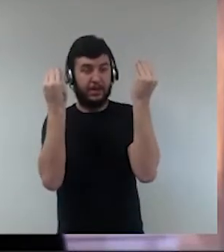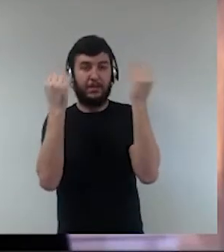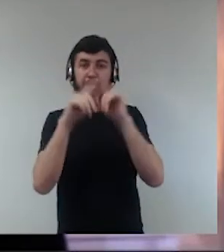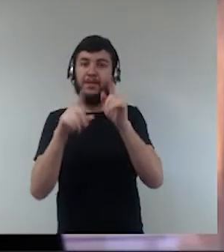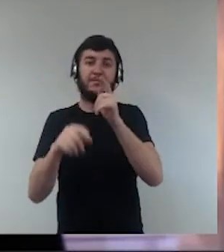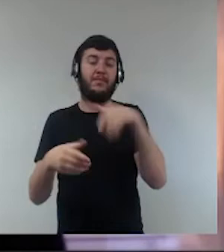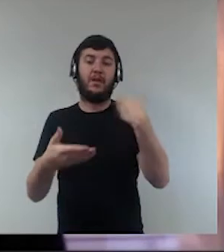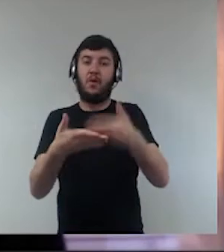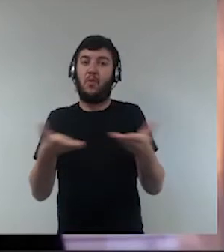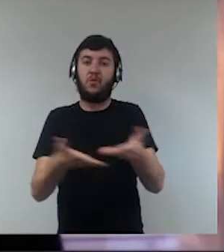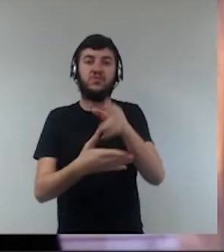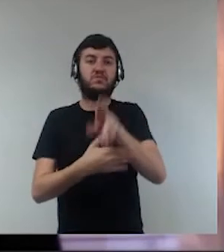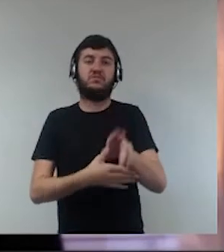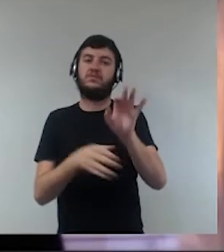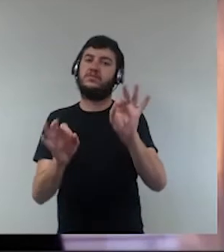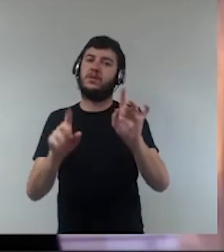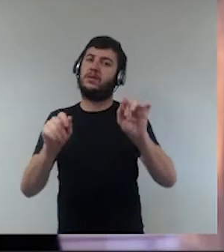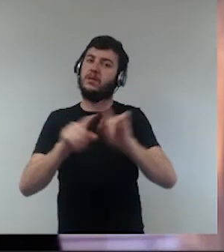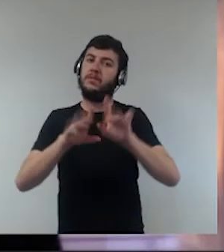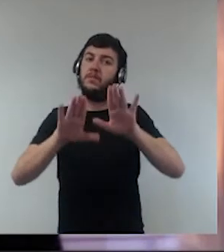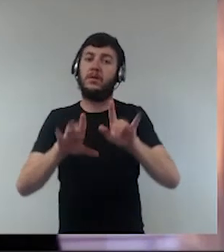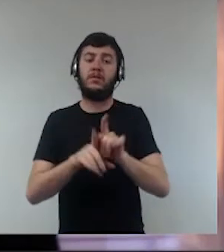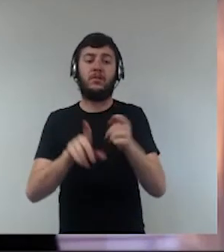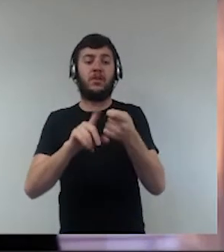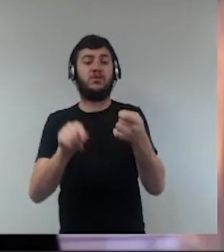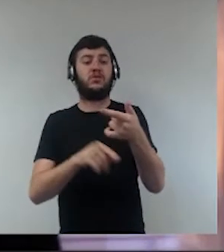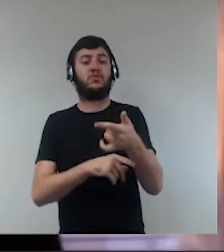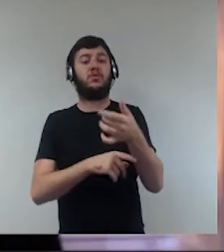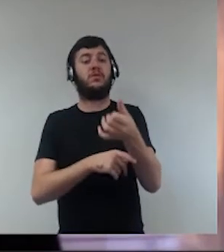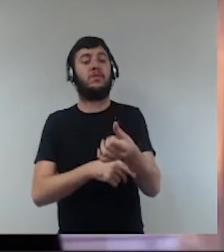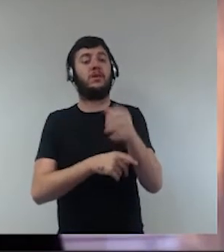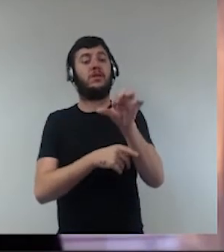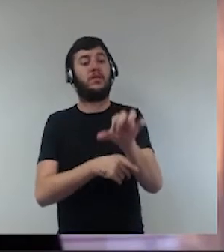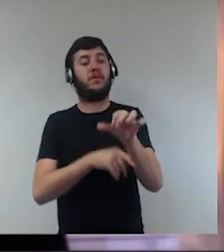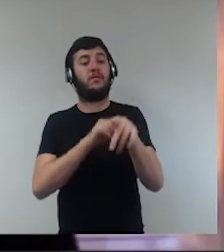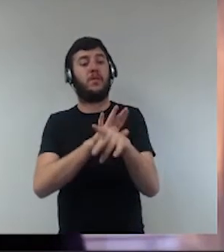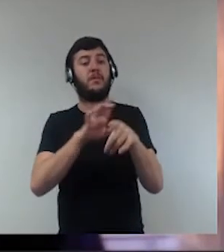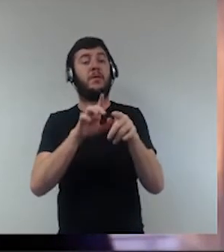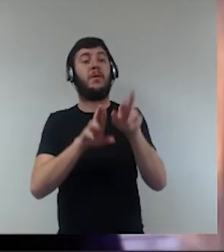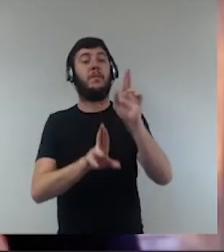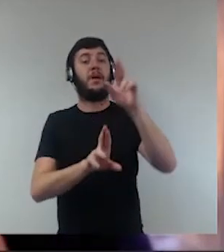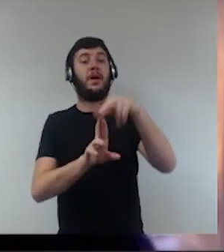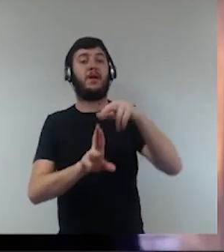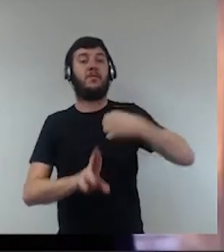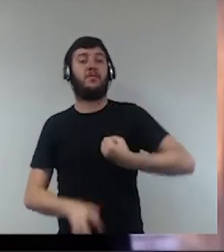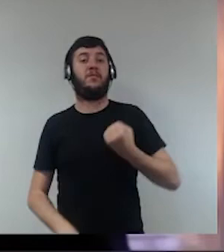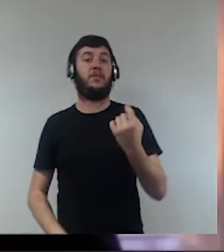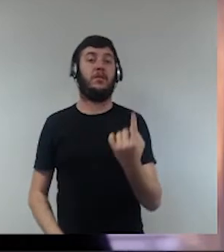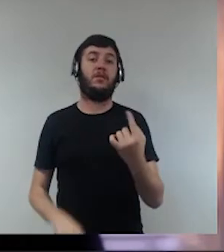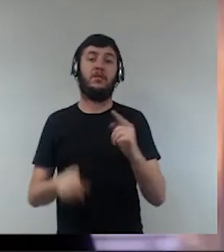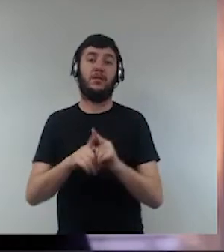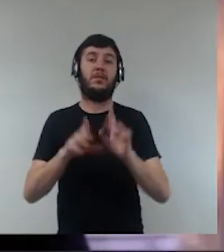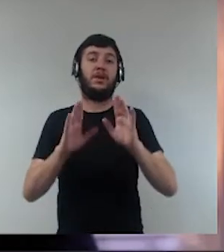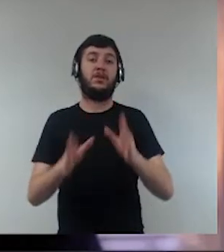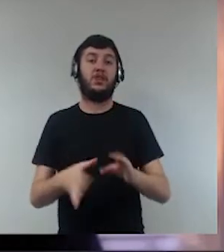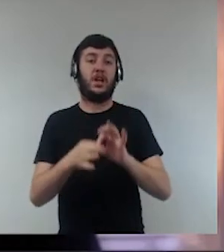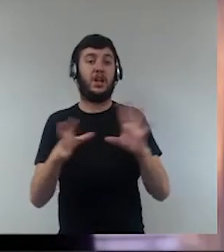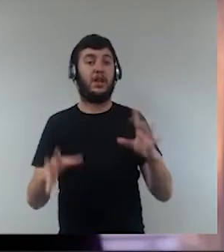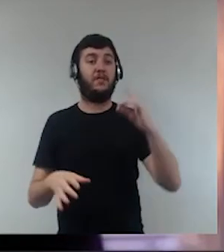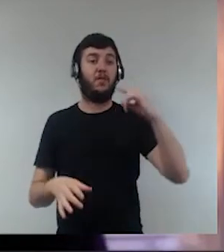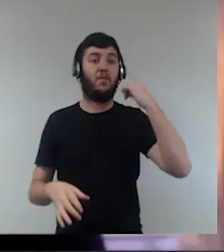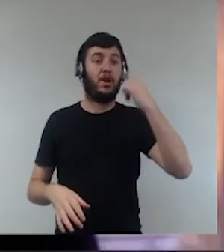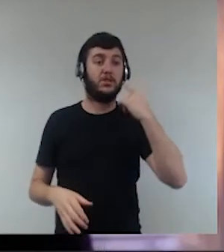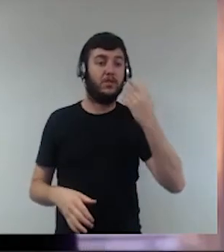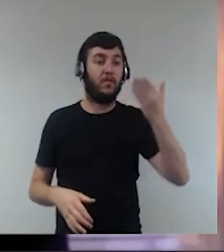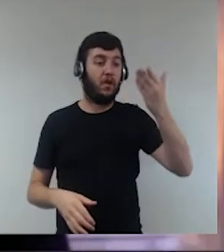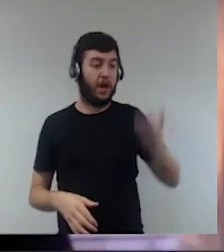utilizadas. Uma delas está prevista no artigo 269, parágrafo 1º, que autoriza o advogado de uma parte a